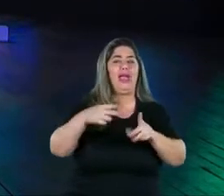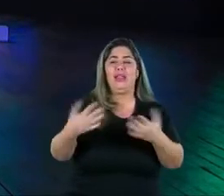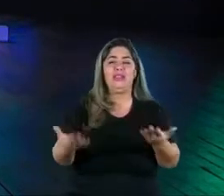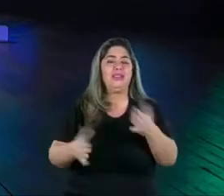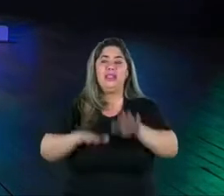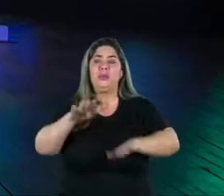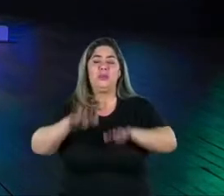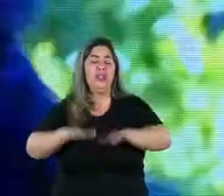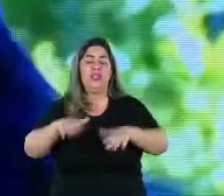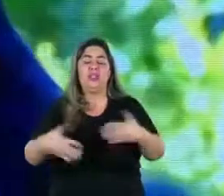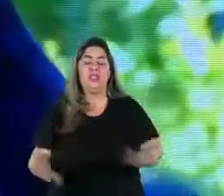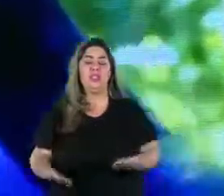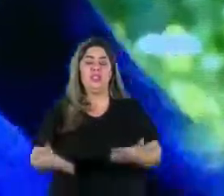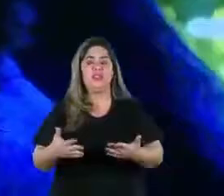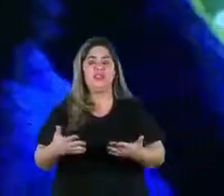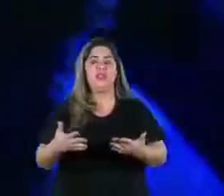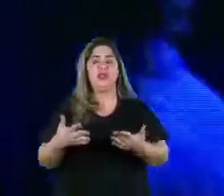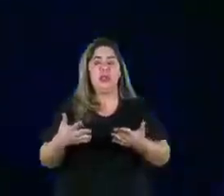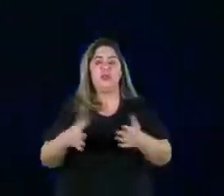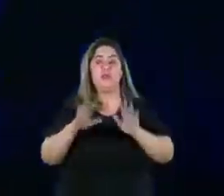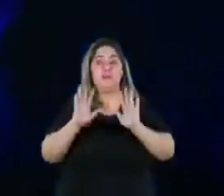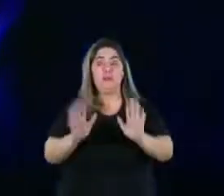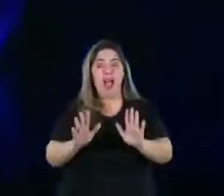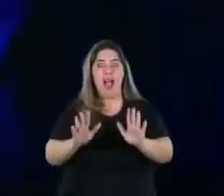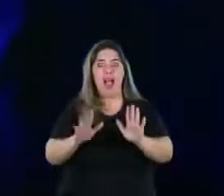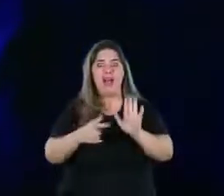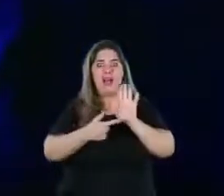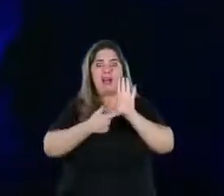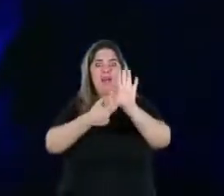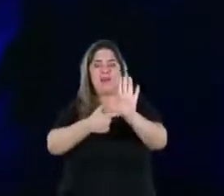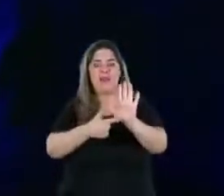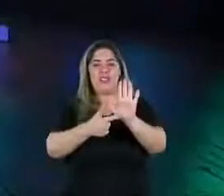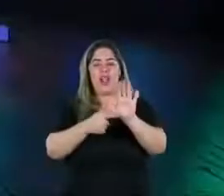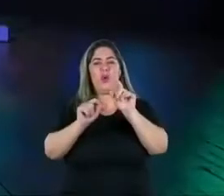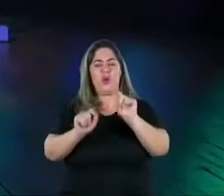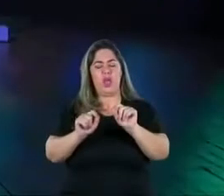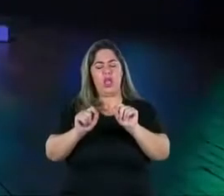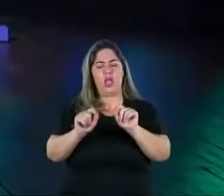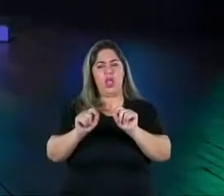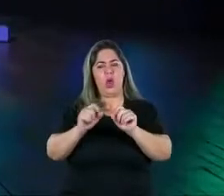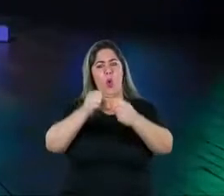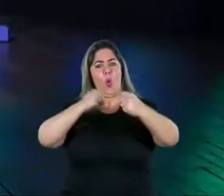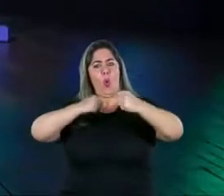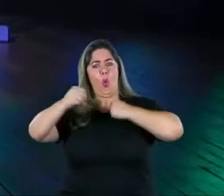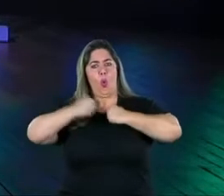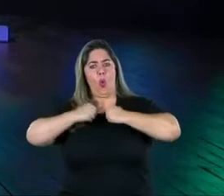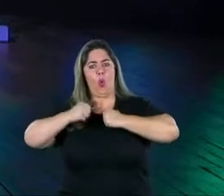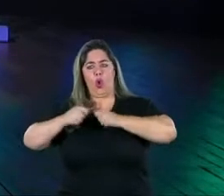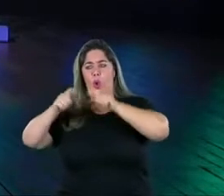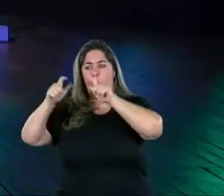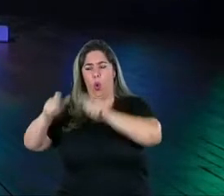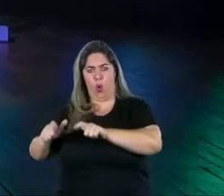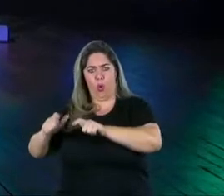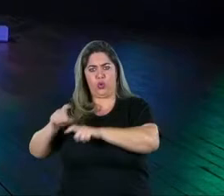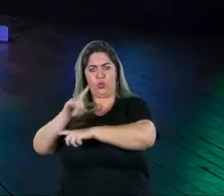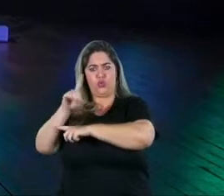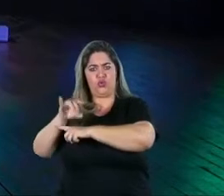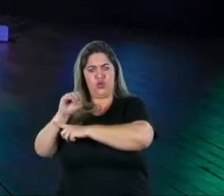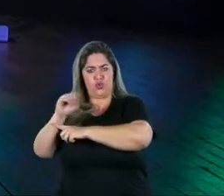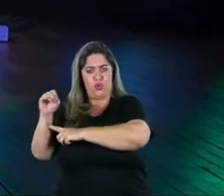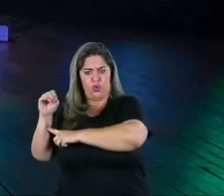tal. Mas eu queria recortar especialmente num gorila no zoológico, por exemplo. Se a gente pensar, esse é um gorila